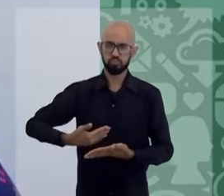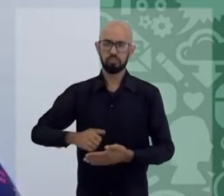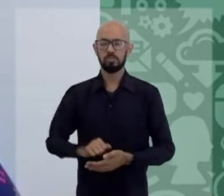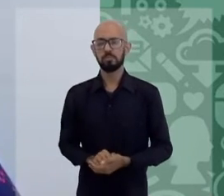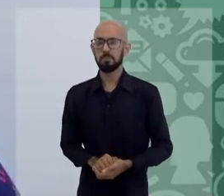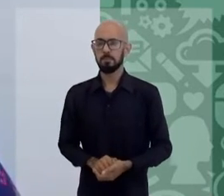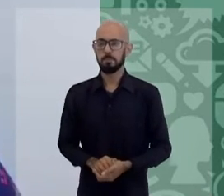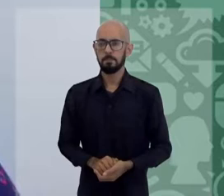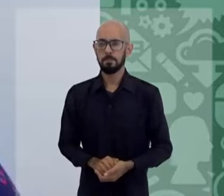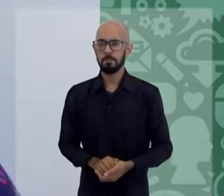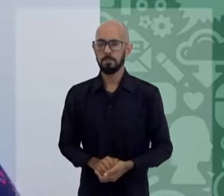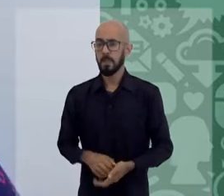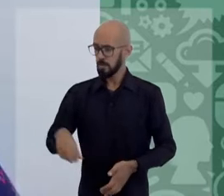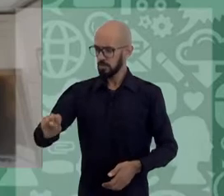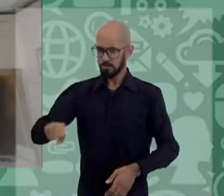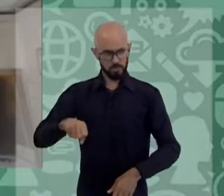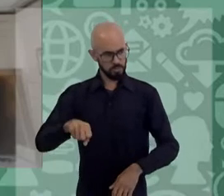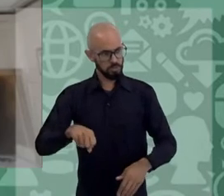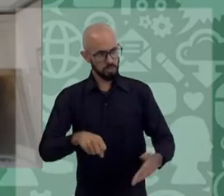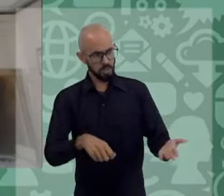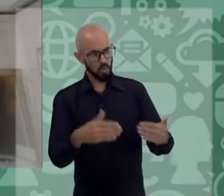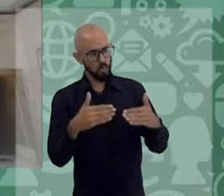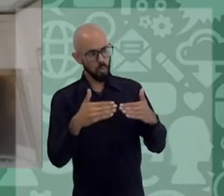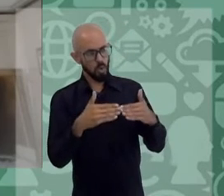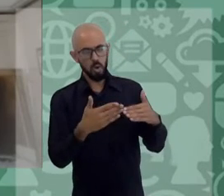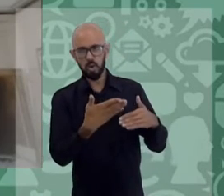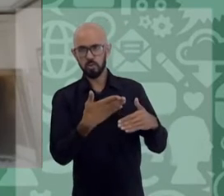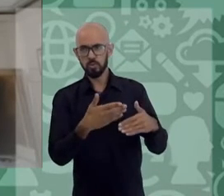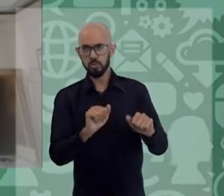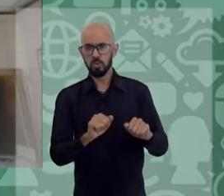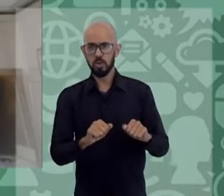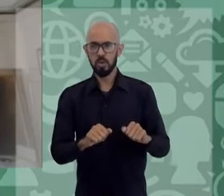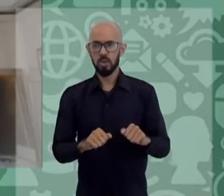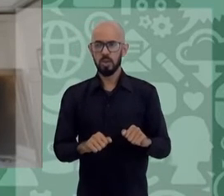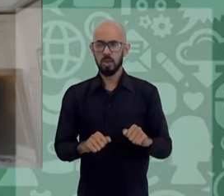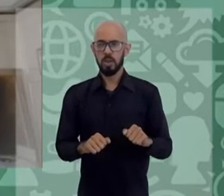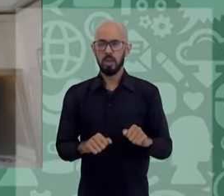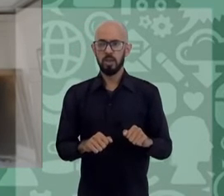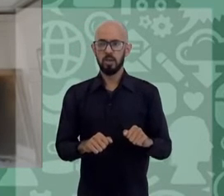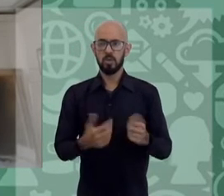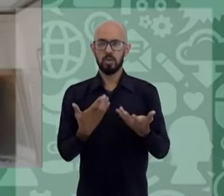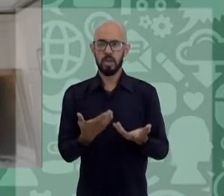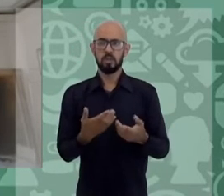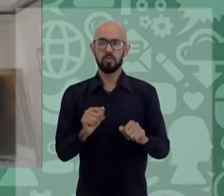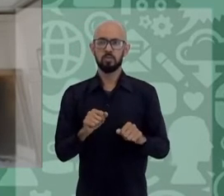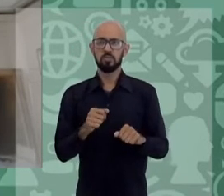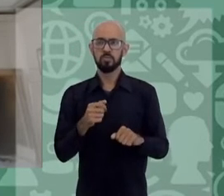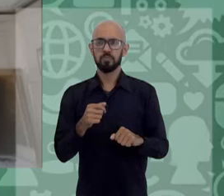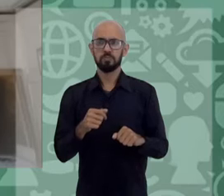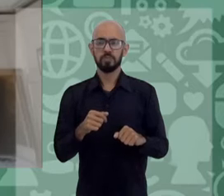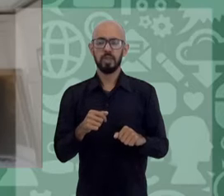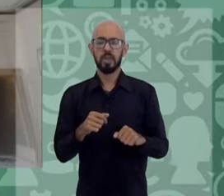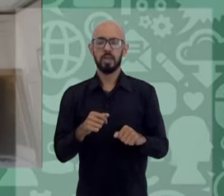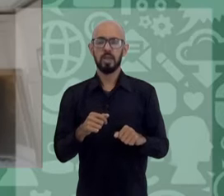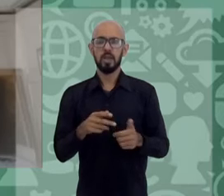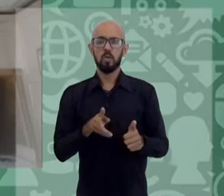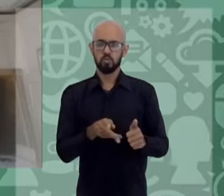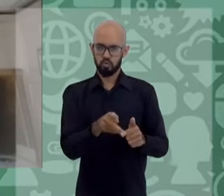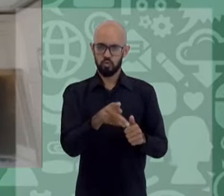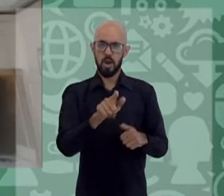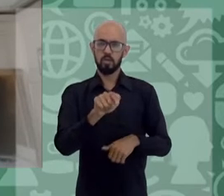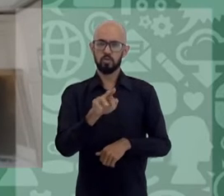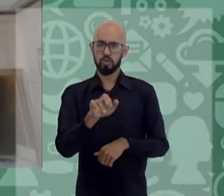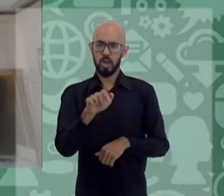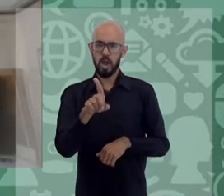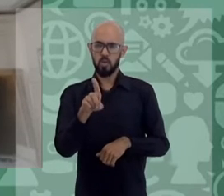ao longo do tempo que vivem. Não, total, assim, eu concordo, eu quero só, não é nem complementar, né? Acho que pegar uma coisa que o Geraldo trouxe, que é